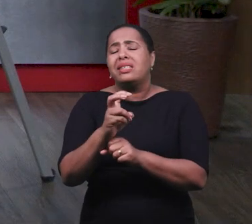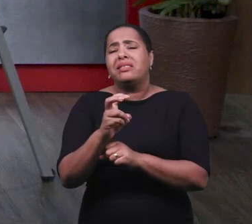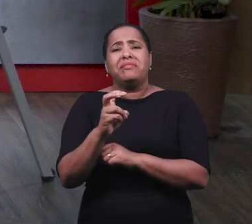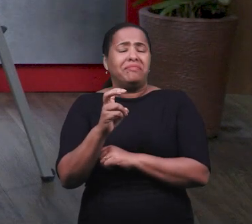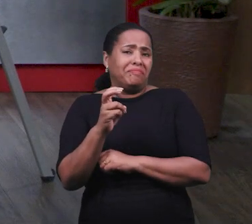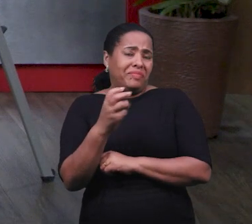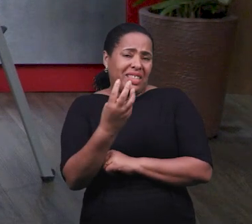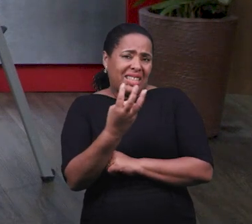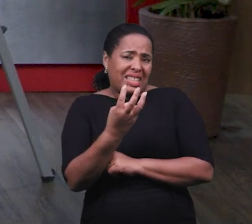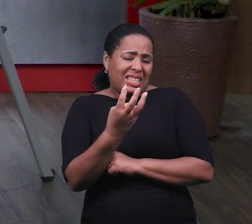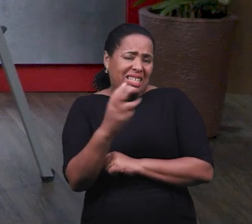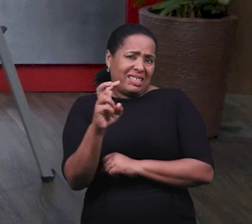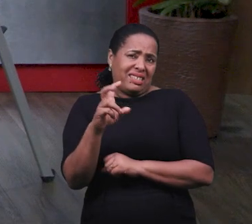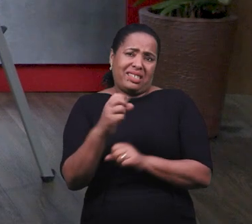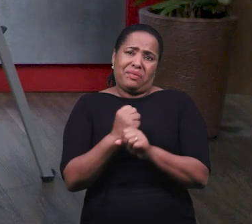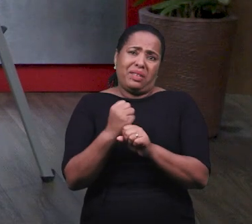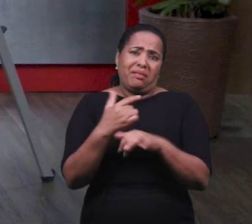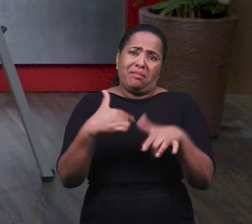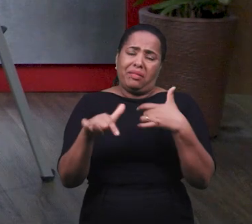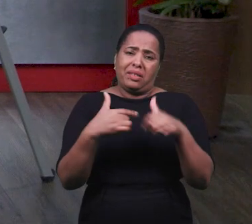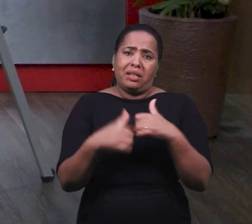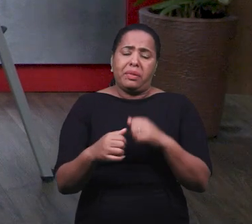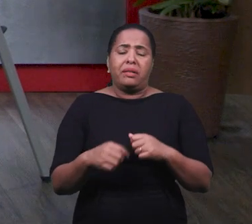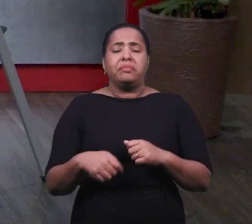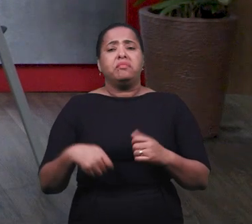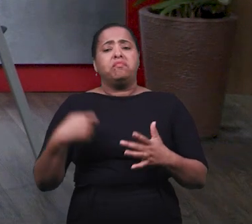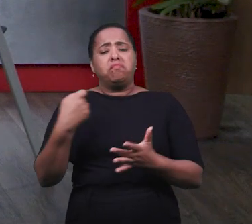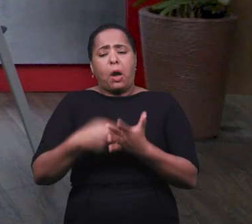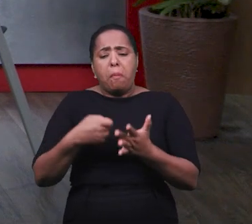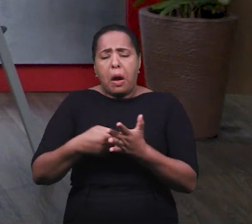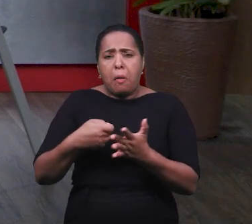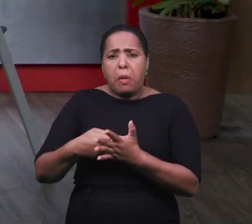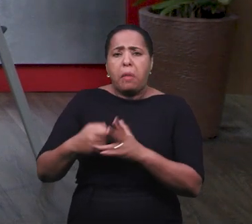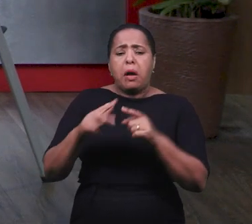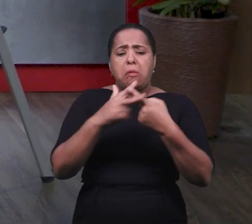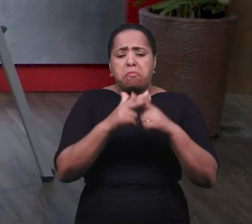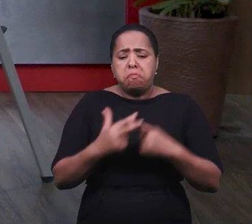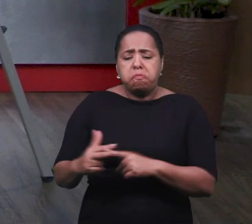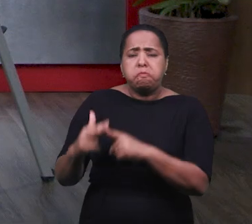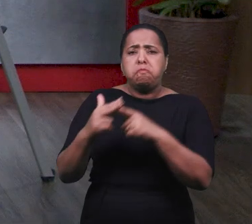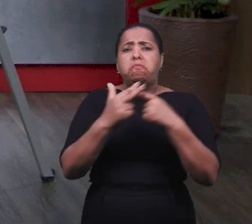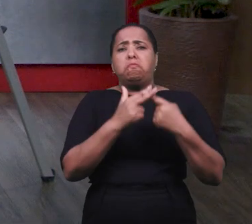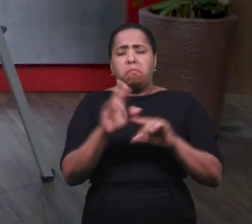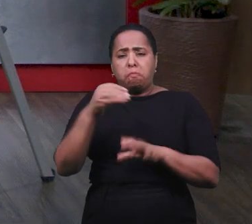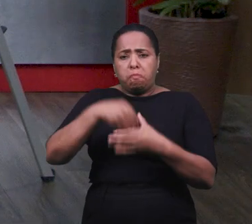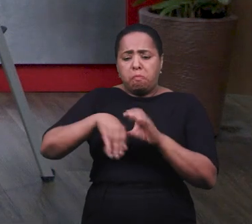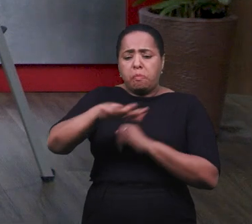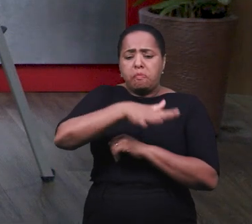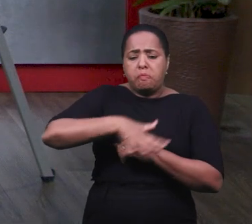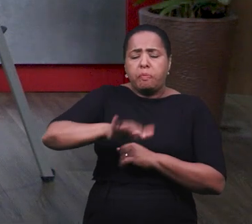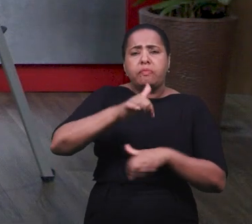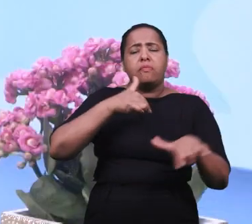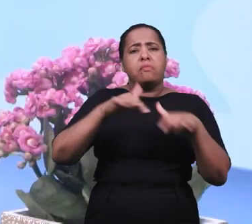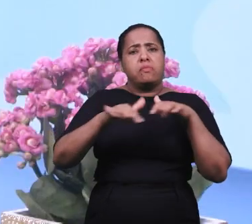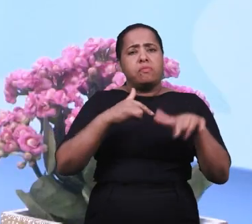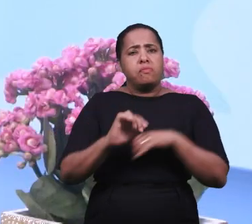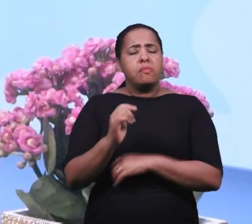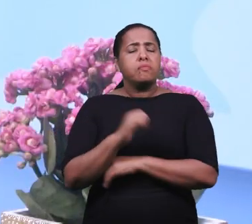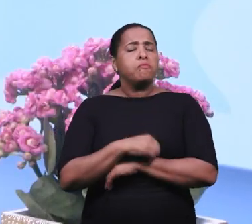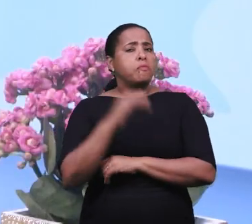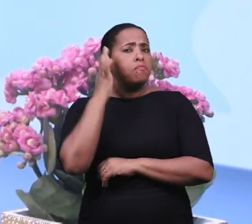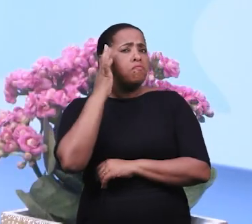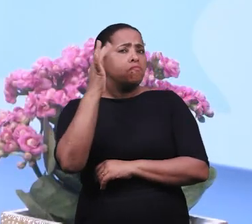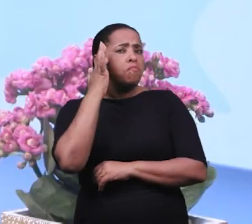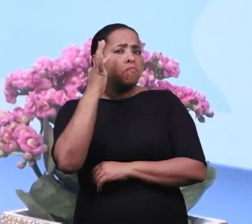é importante a gente discutir dessa reinserção ou manutenção no ambiente de trabalho, porque você imagina, quando as